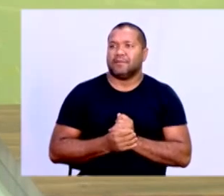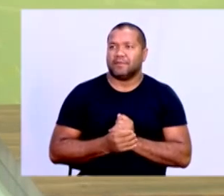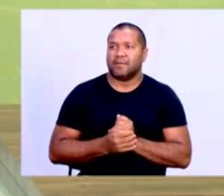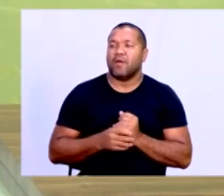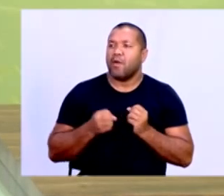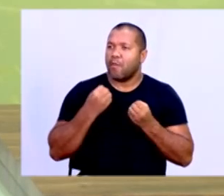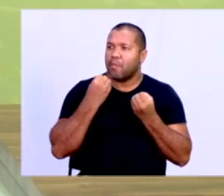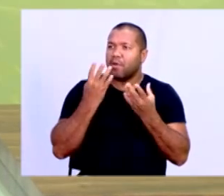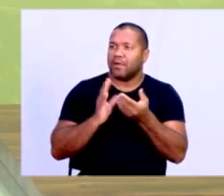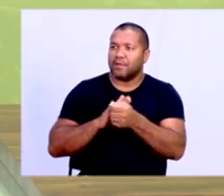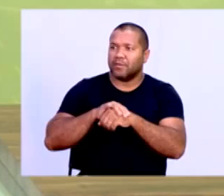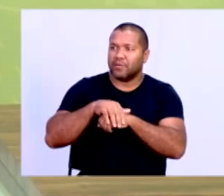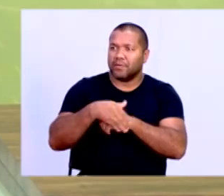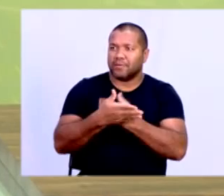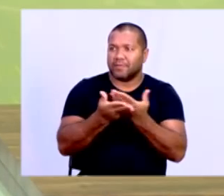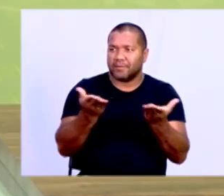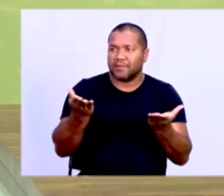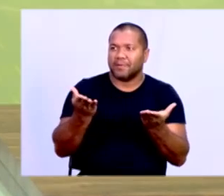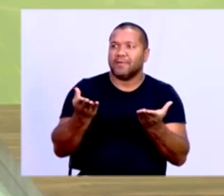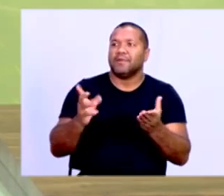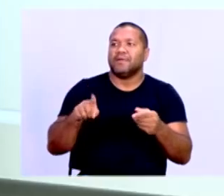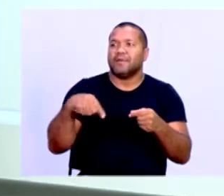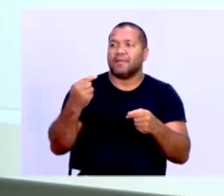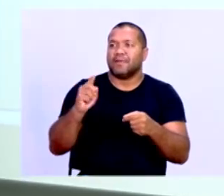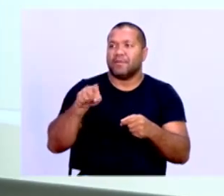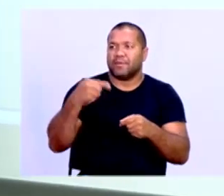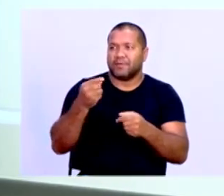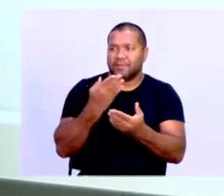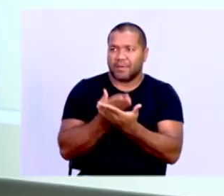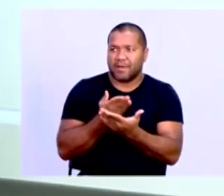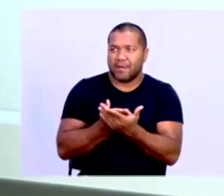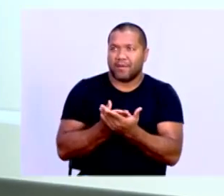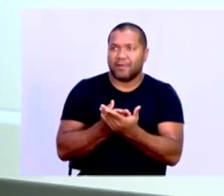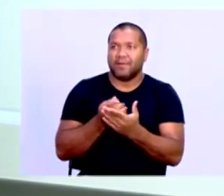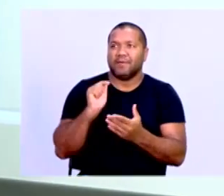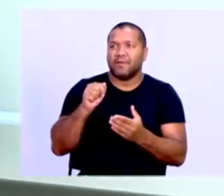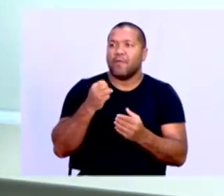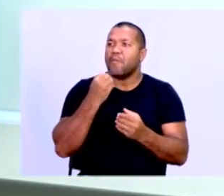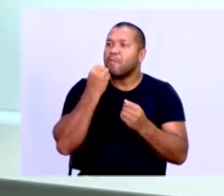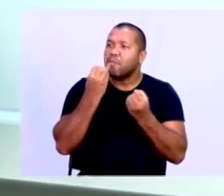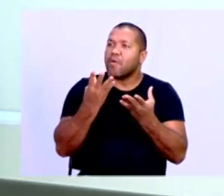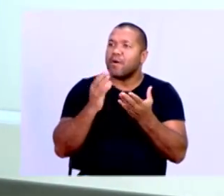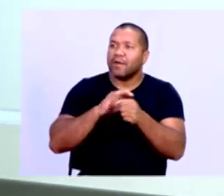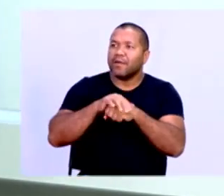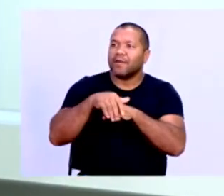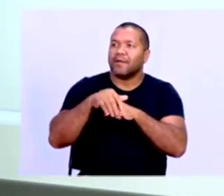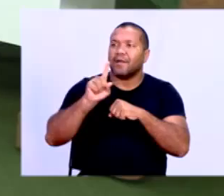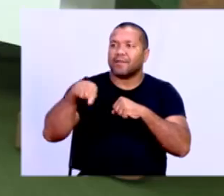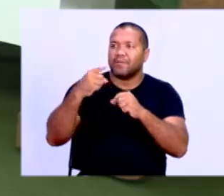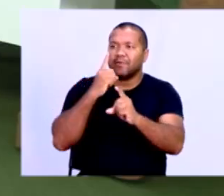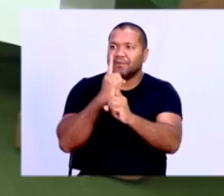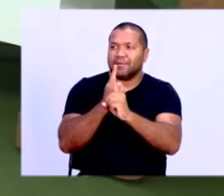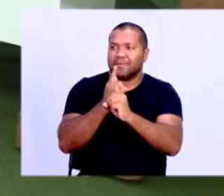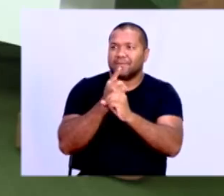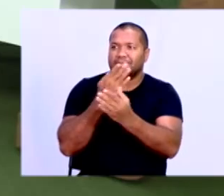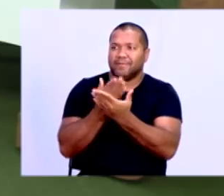Uma boa noite para vocês e até a próxima aula. É isso aí, pessoal. Boa noite, até a próxima aula.